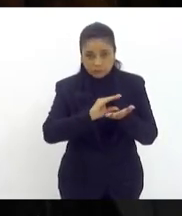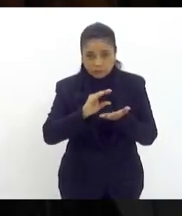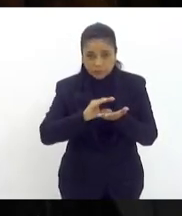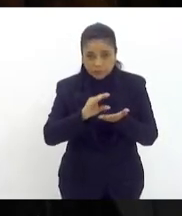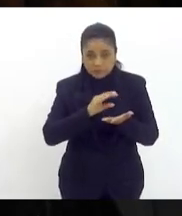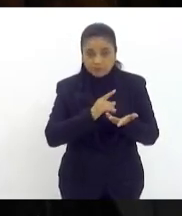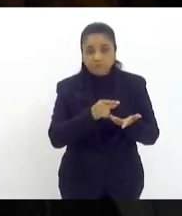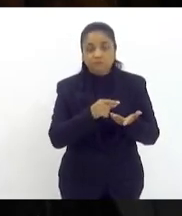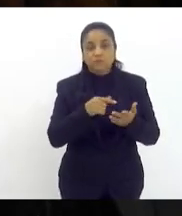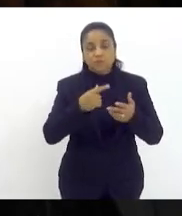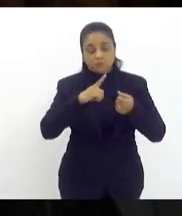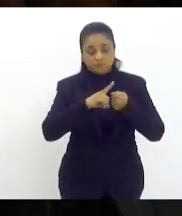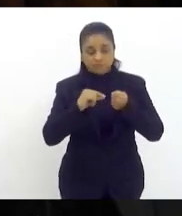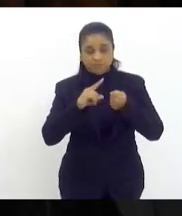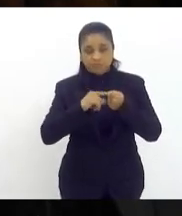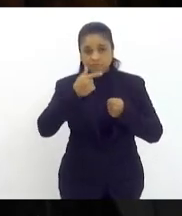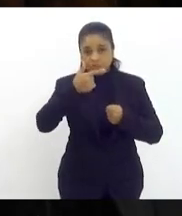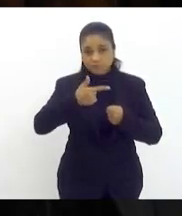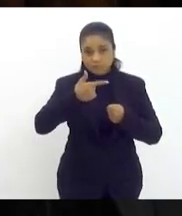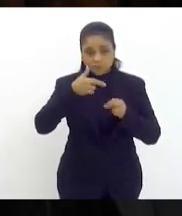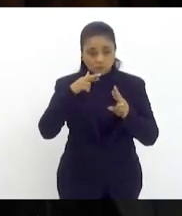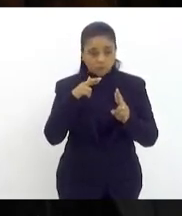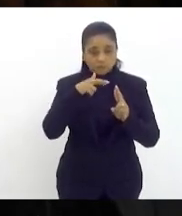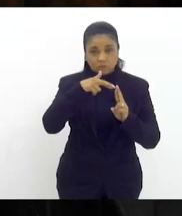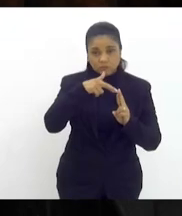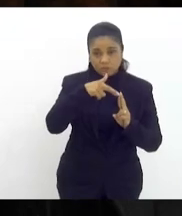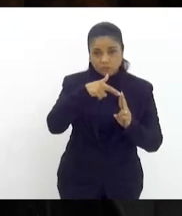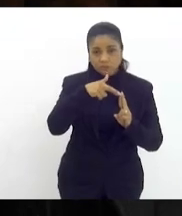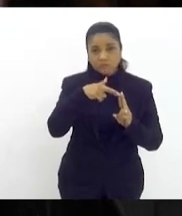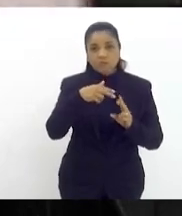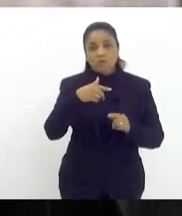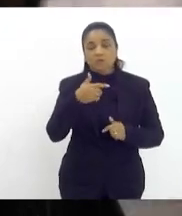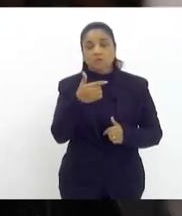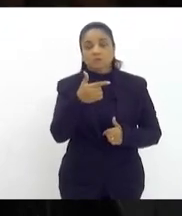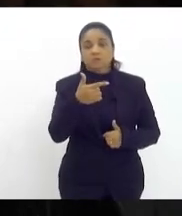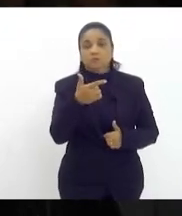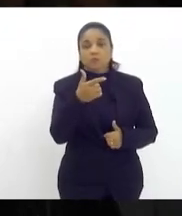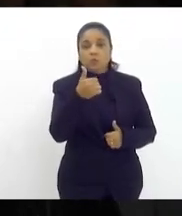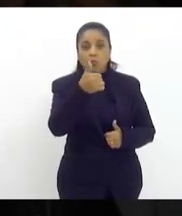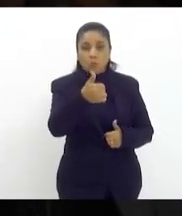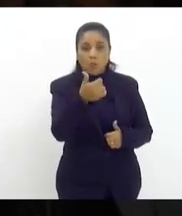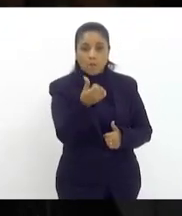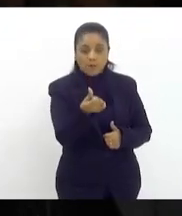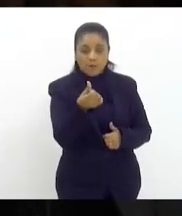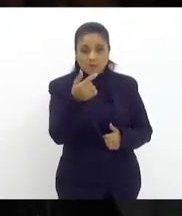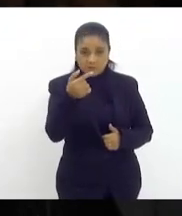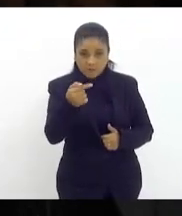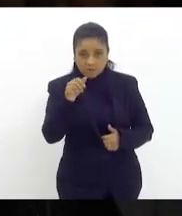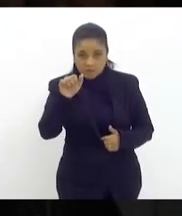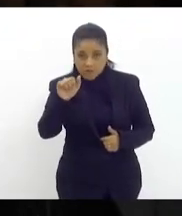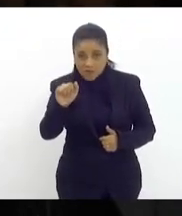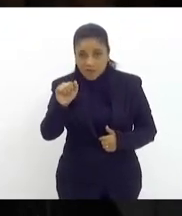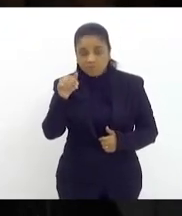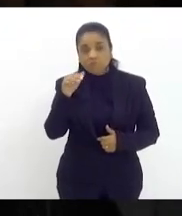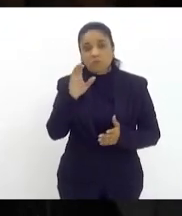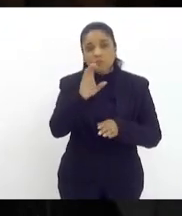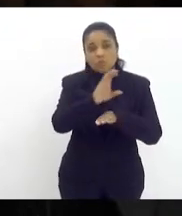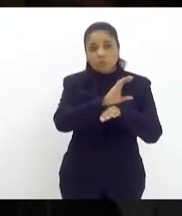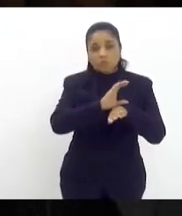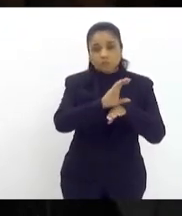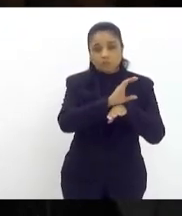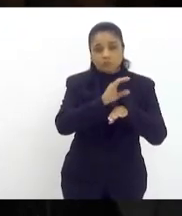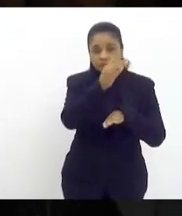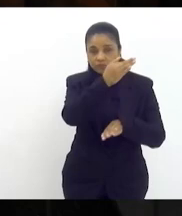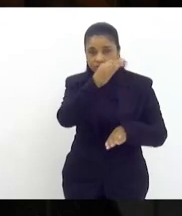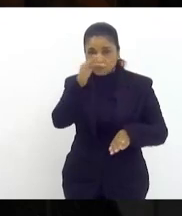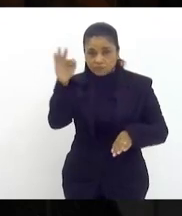do artigo 167A da Constituição Federal o artigo 167A